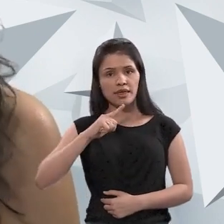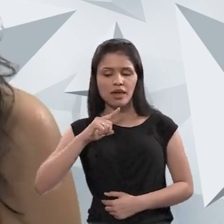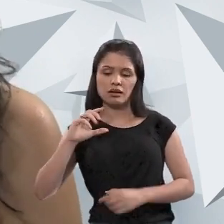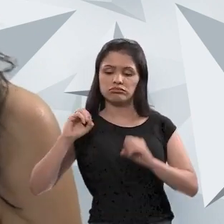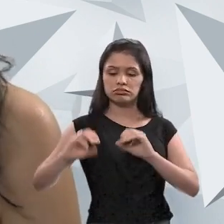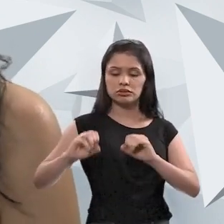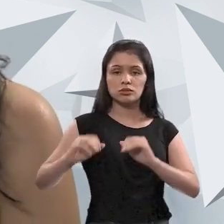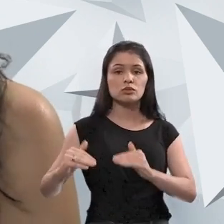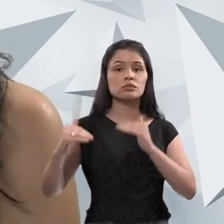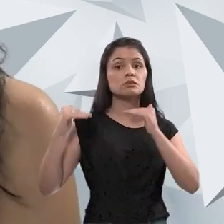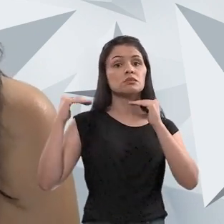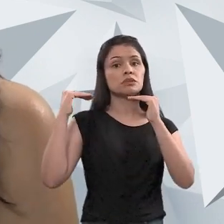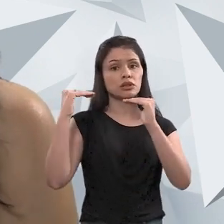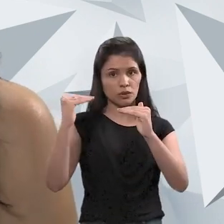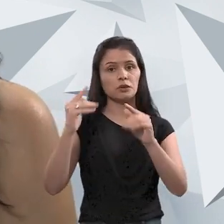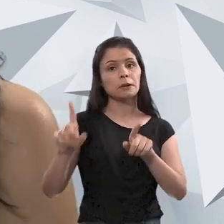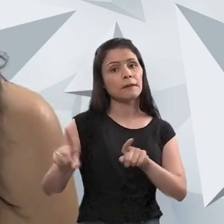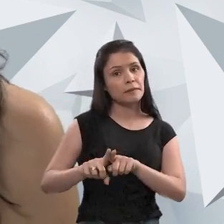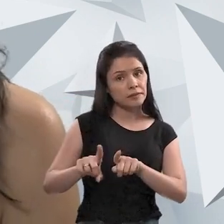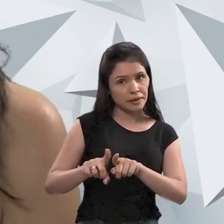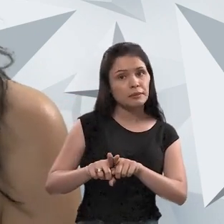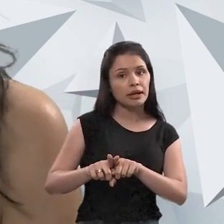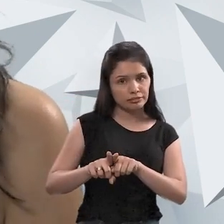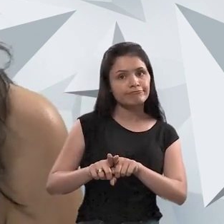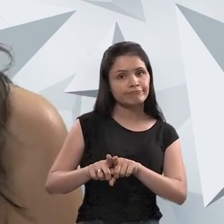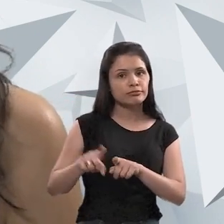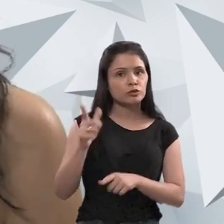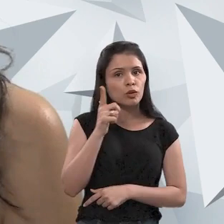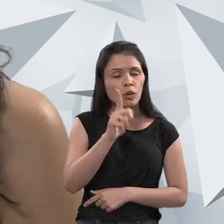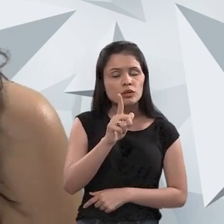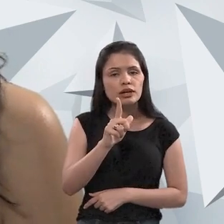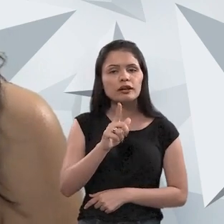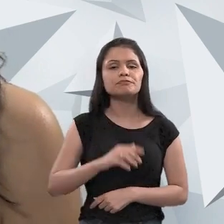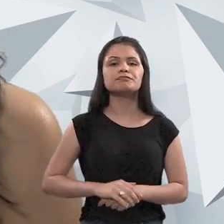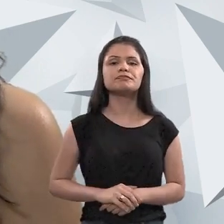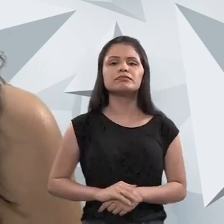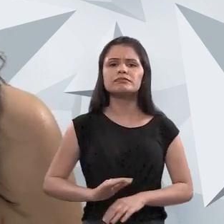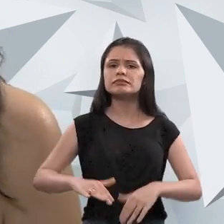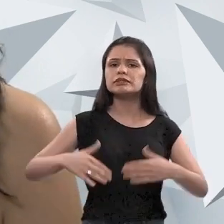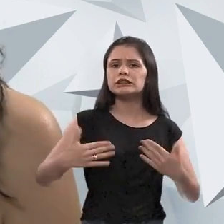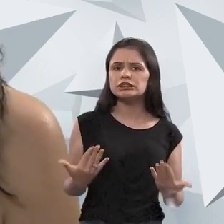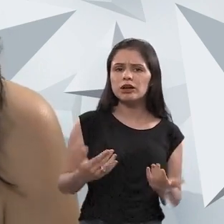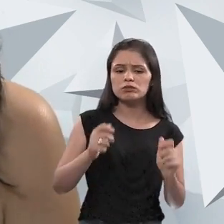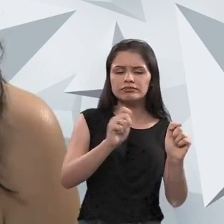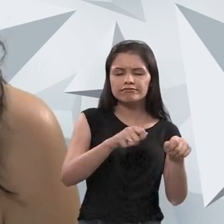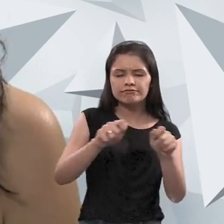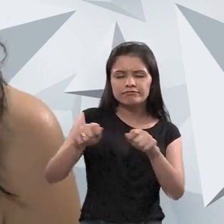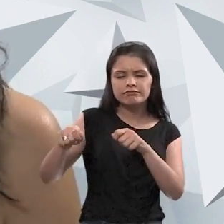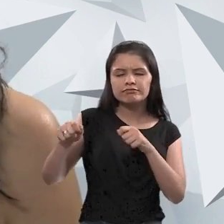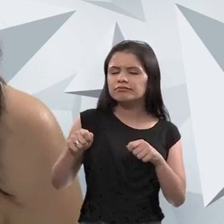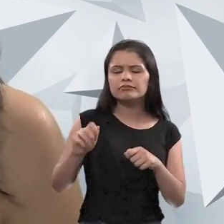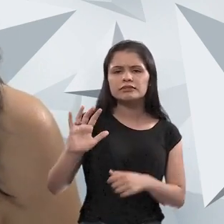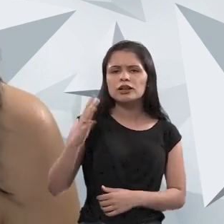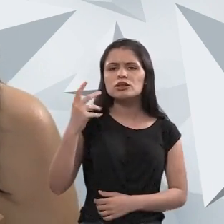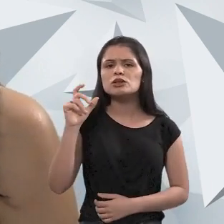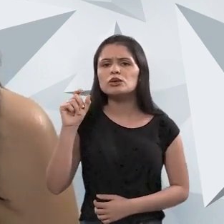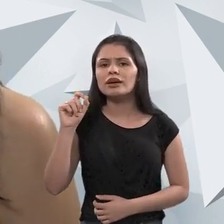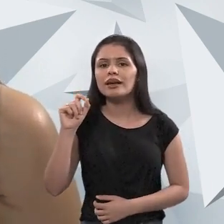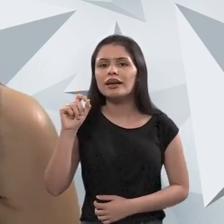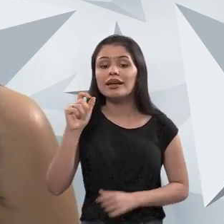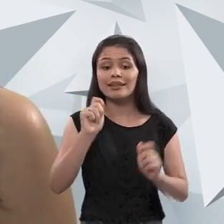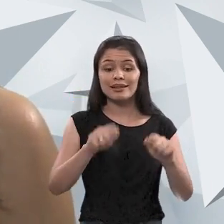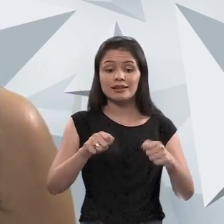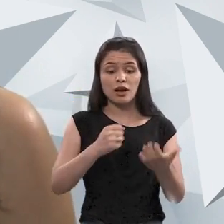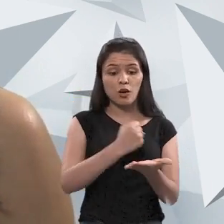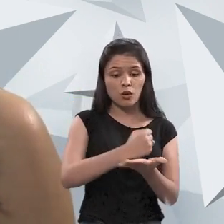na escola, no ensino superior, esses surdos têm chegado. Então, a partir dessa demanda é que começa a